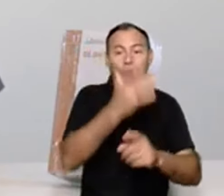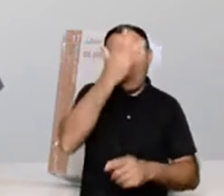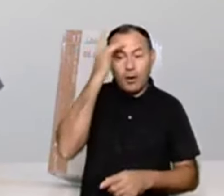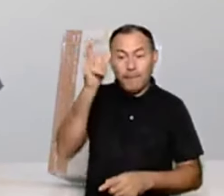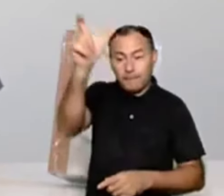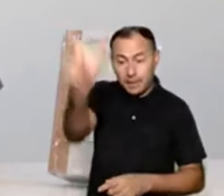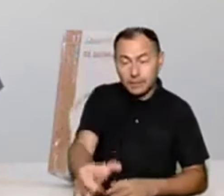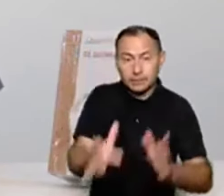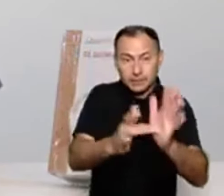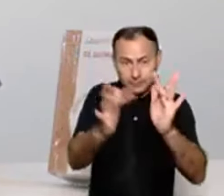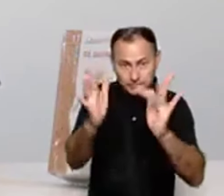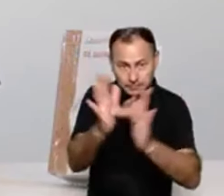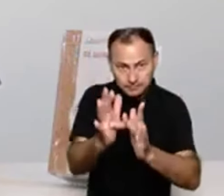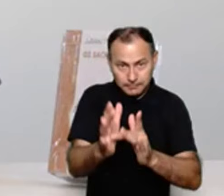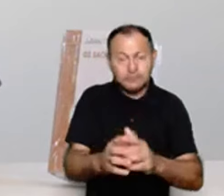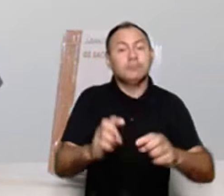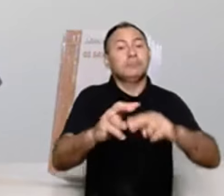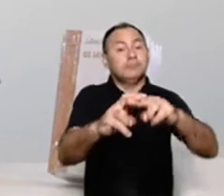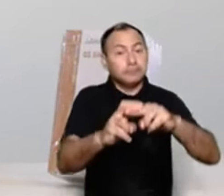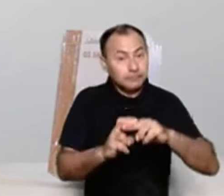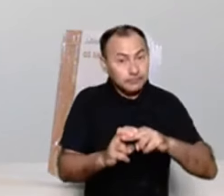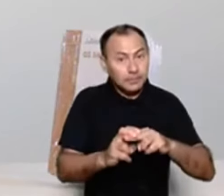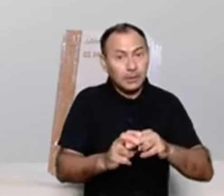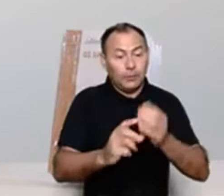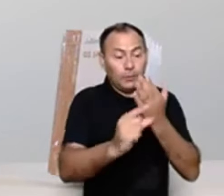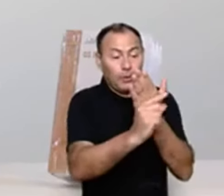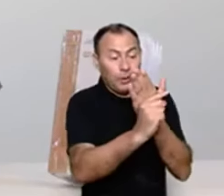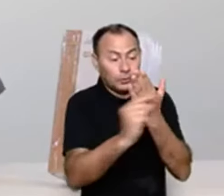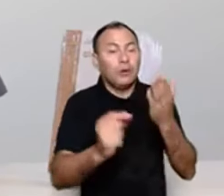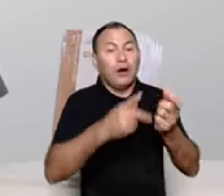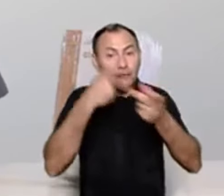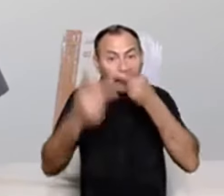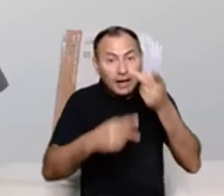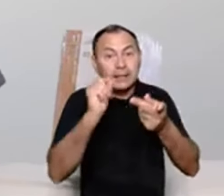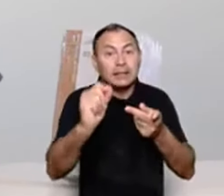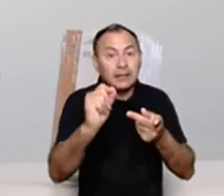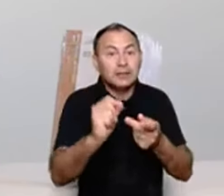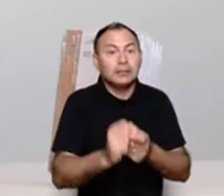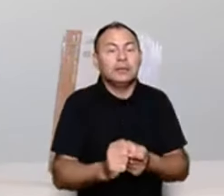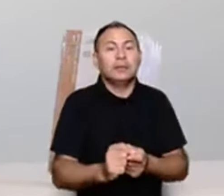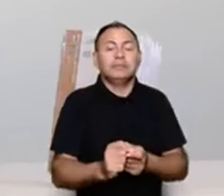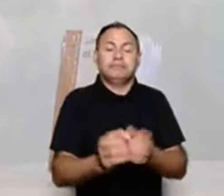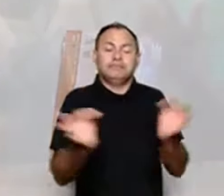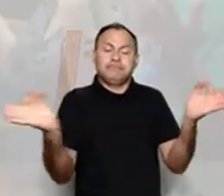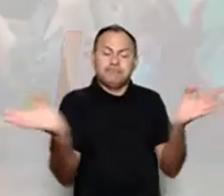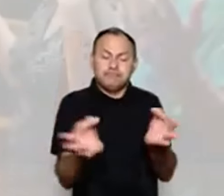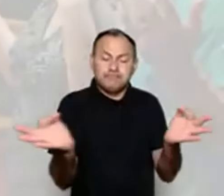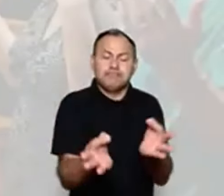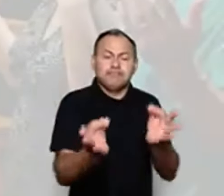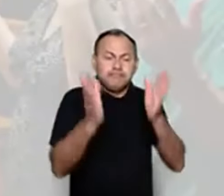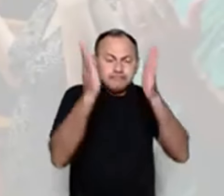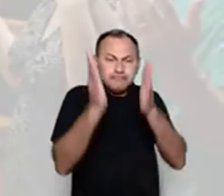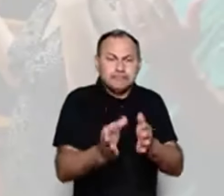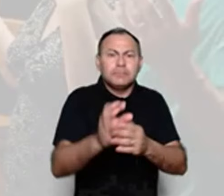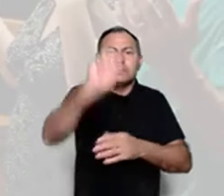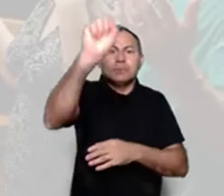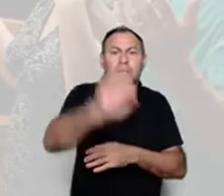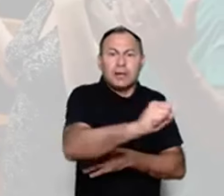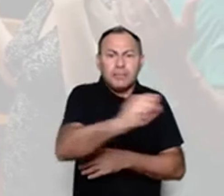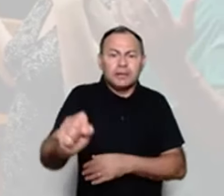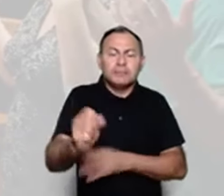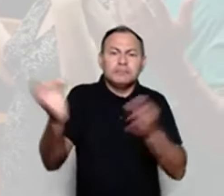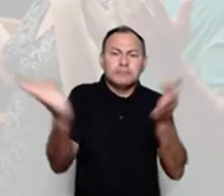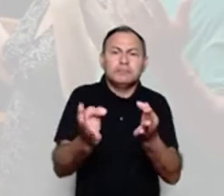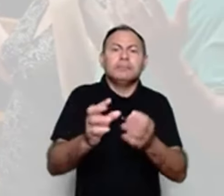com a pessoa de Jesus Cristo. Por isso, o autor ainda coloca que a eficácia dos